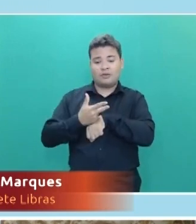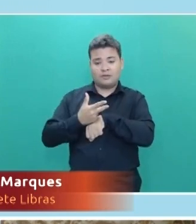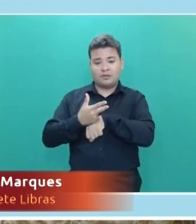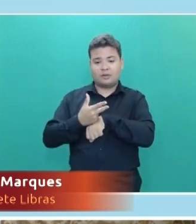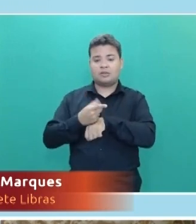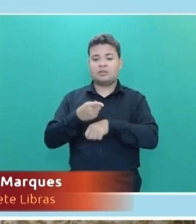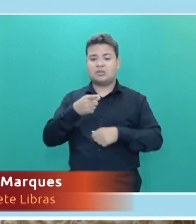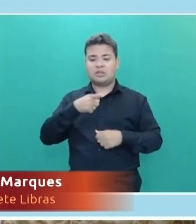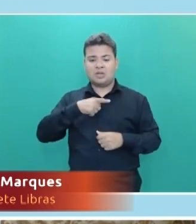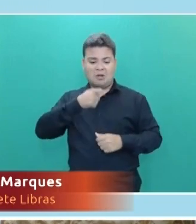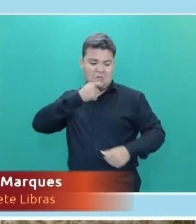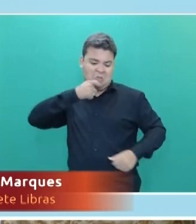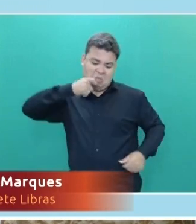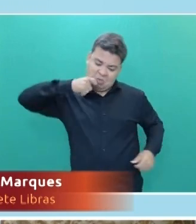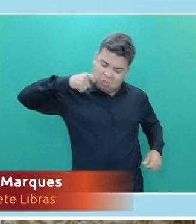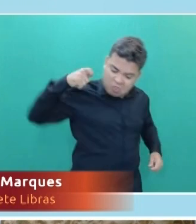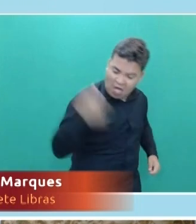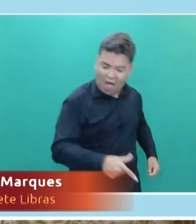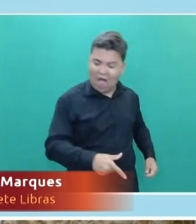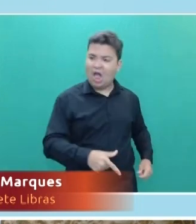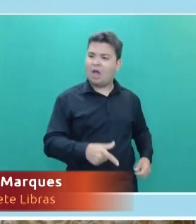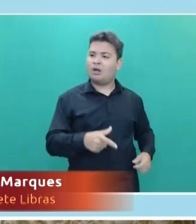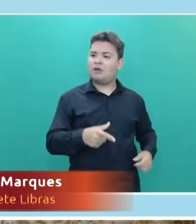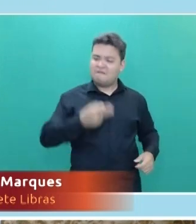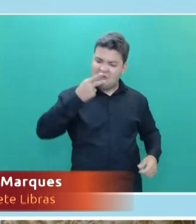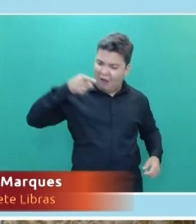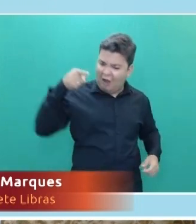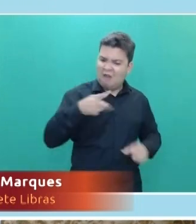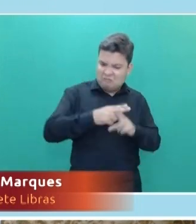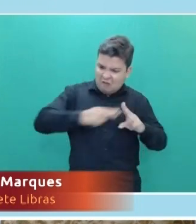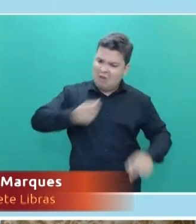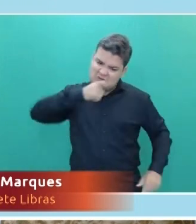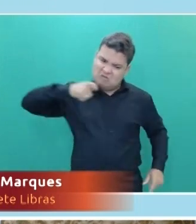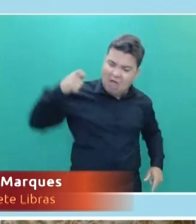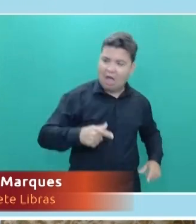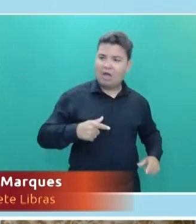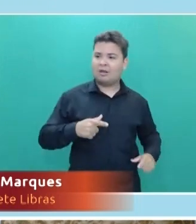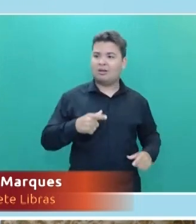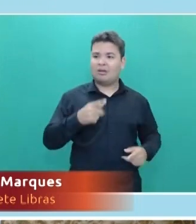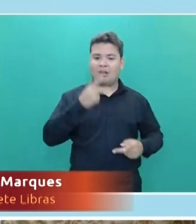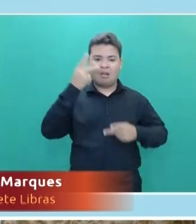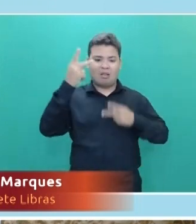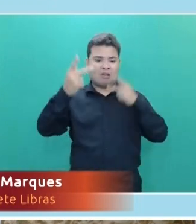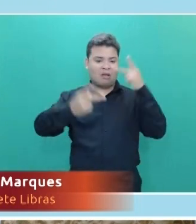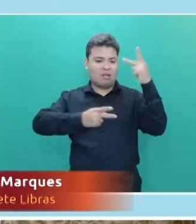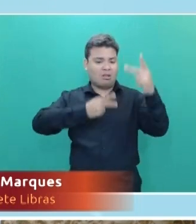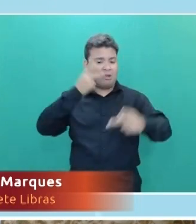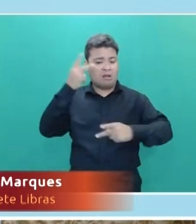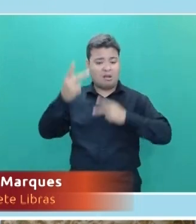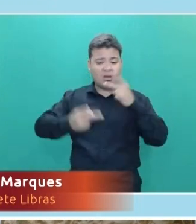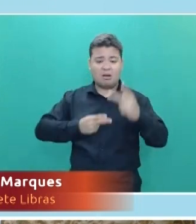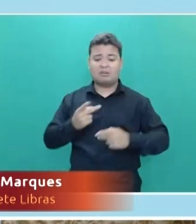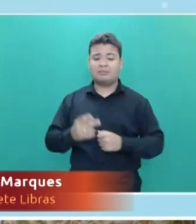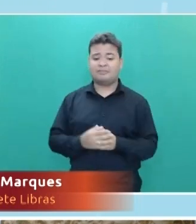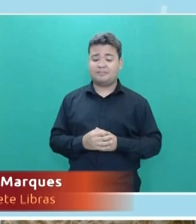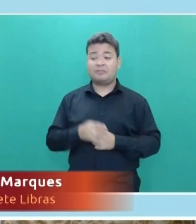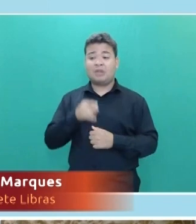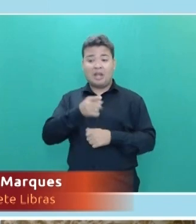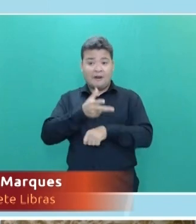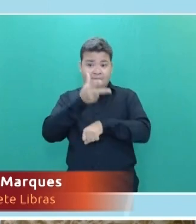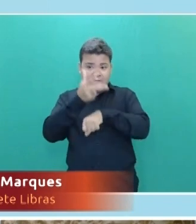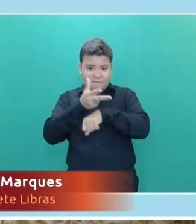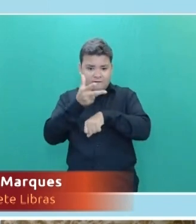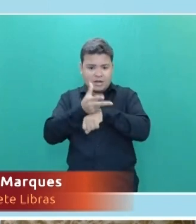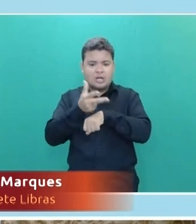menção à universidade. A educação ela vem sofrendo ataques ao longo do tempo, né? Nunca foi de